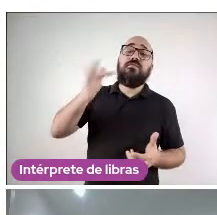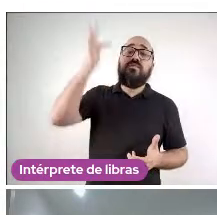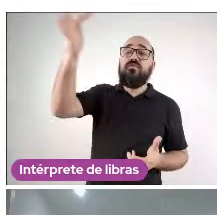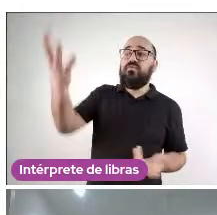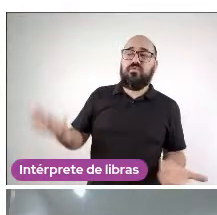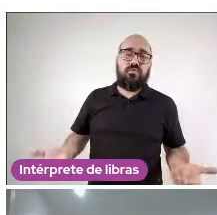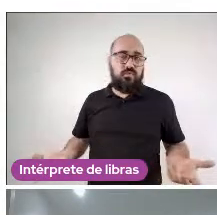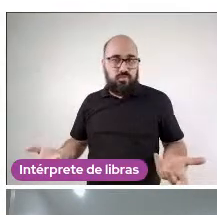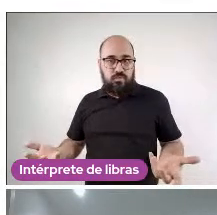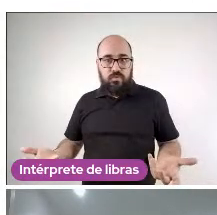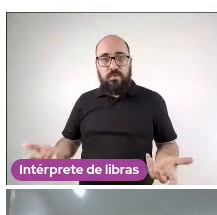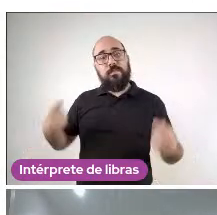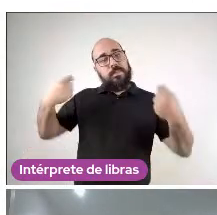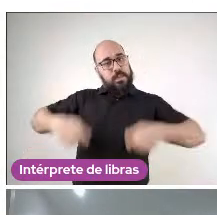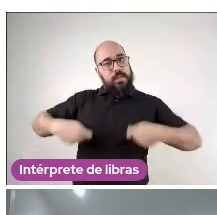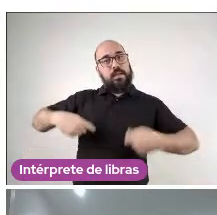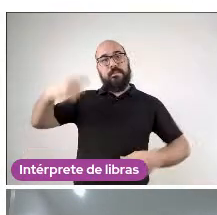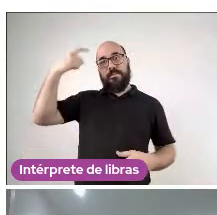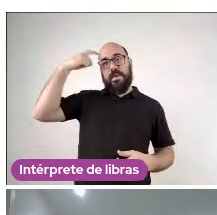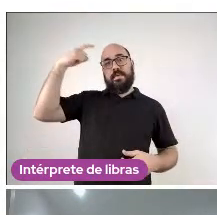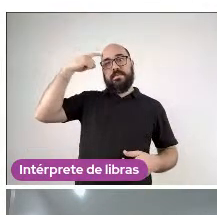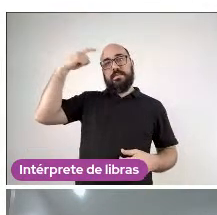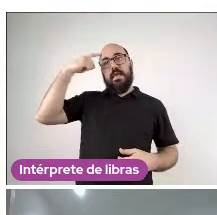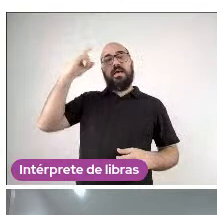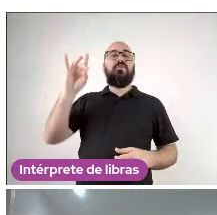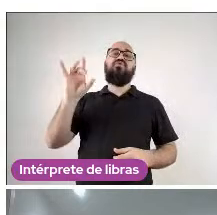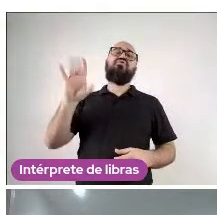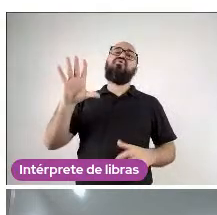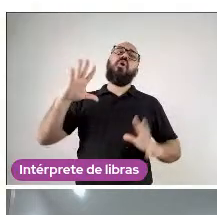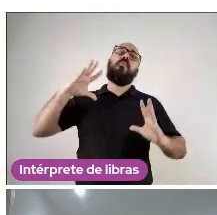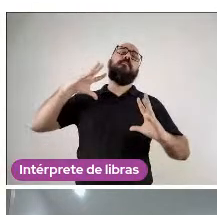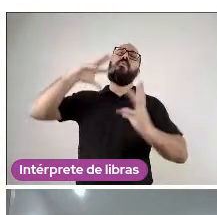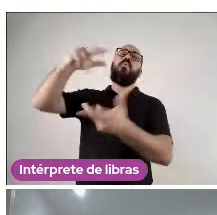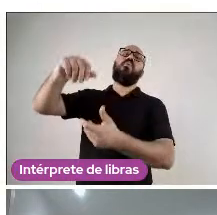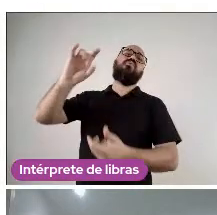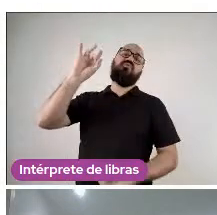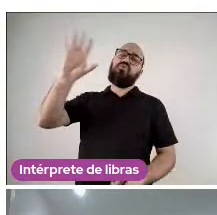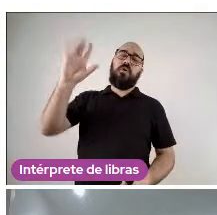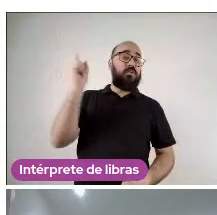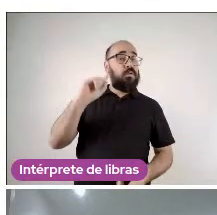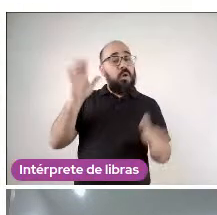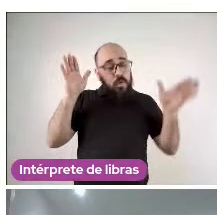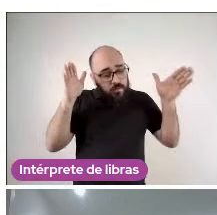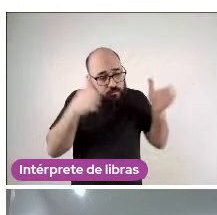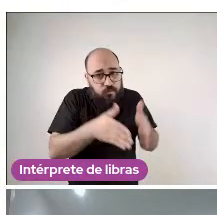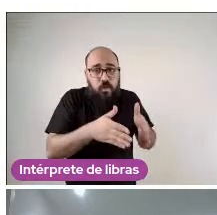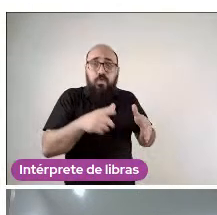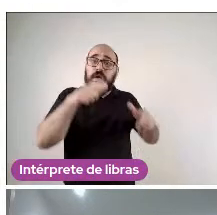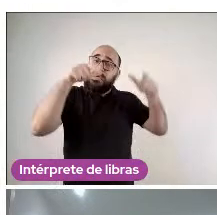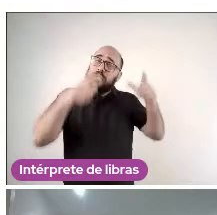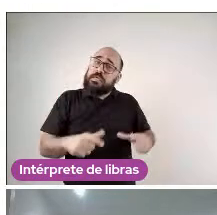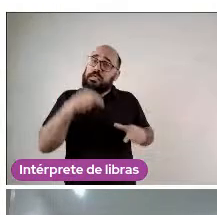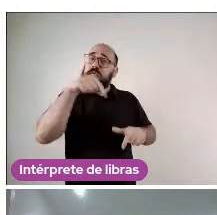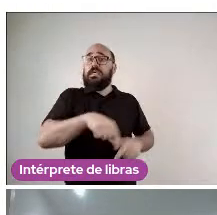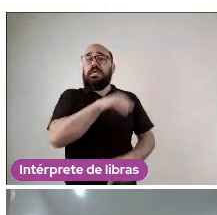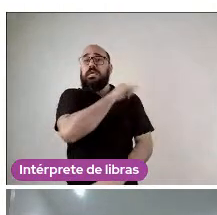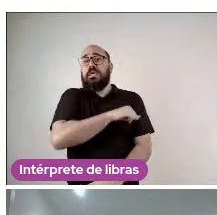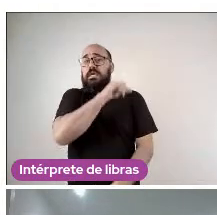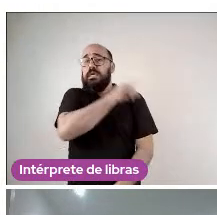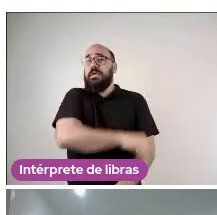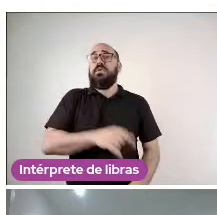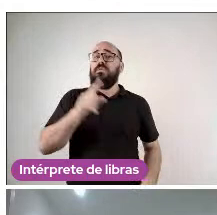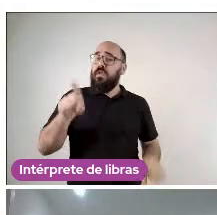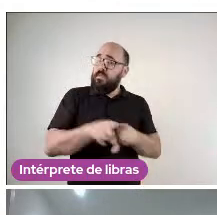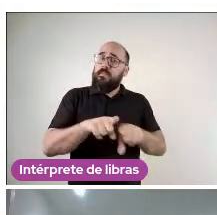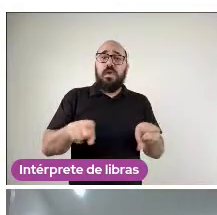gente pensar isso não só globalmente, mas também localmente, para que as ações e as tomadas de decisão sejam